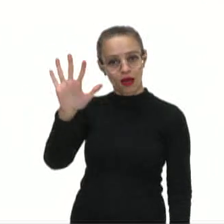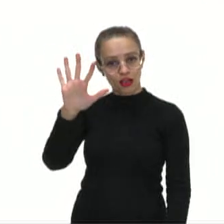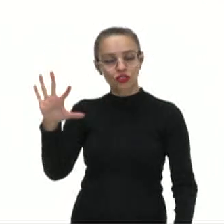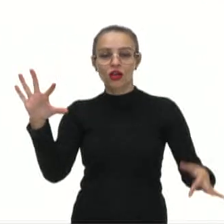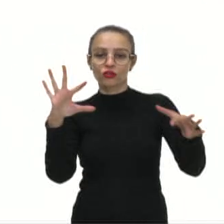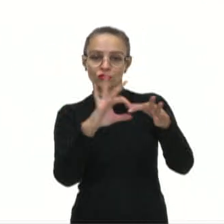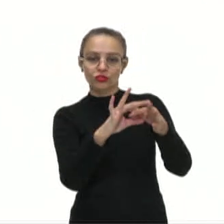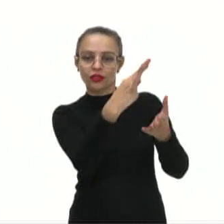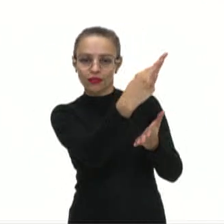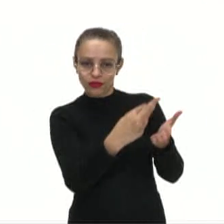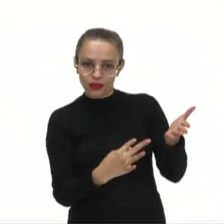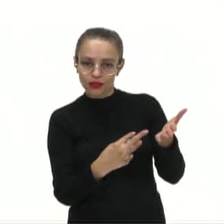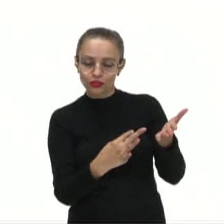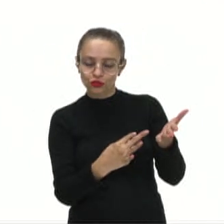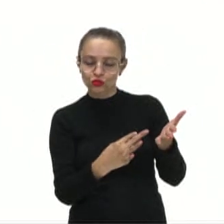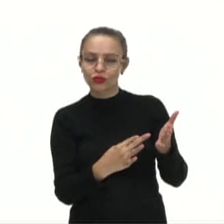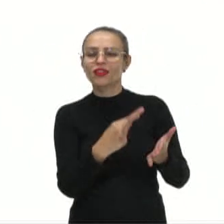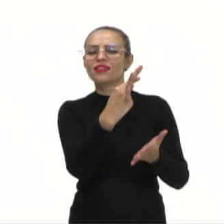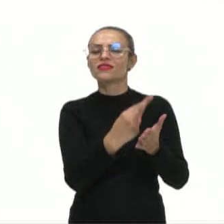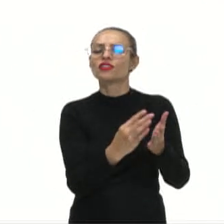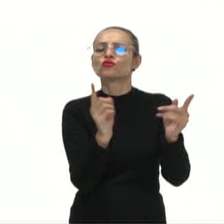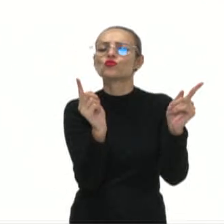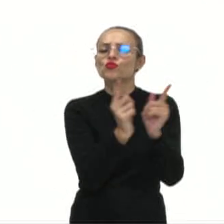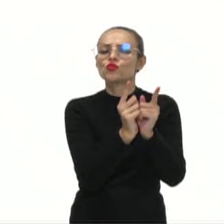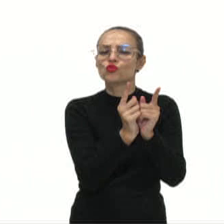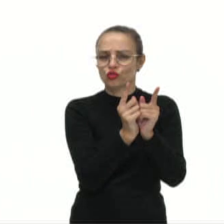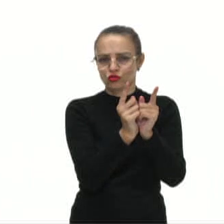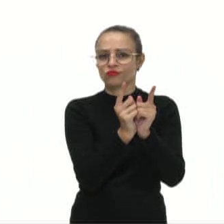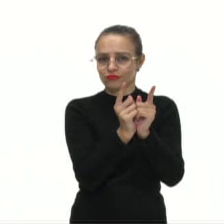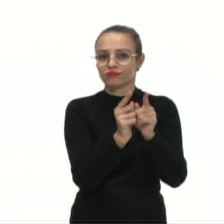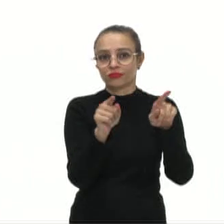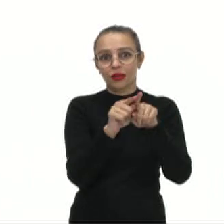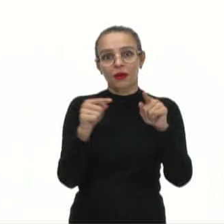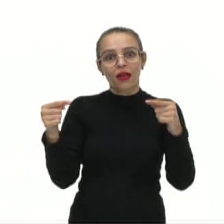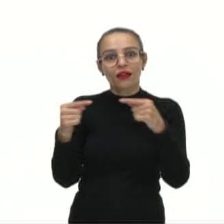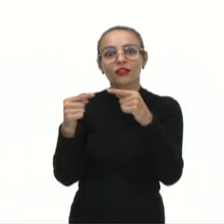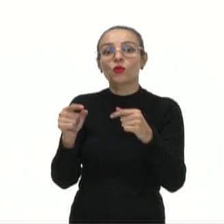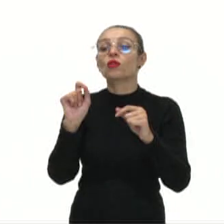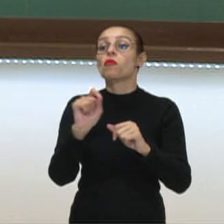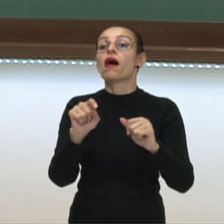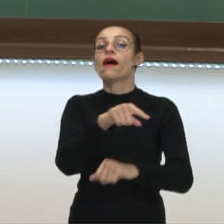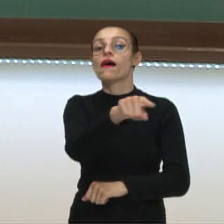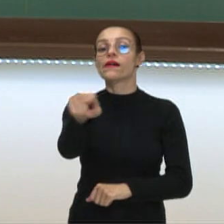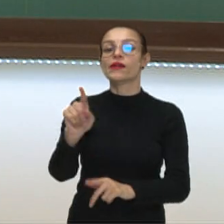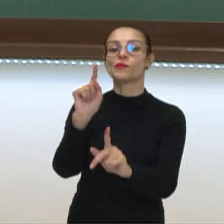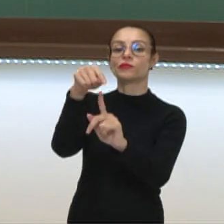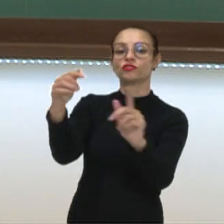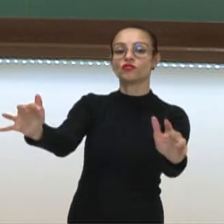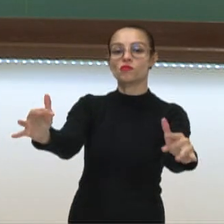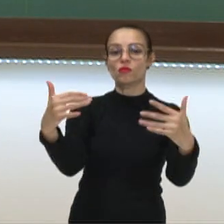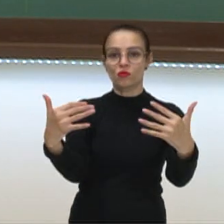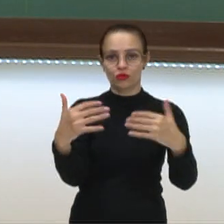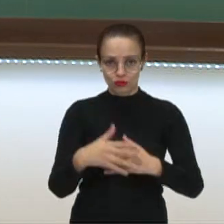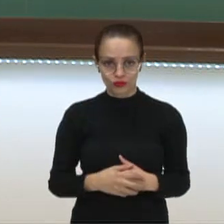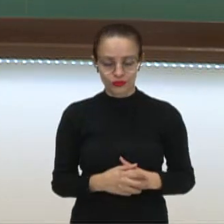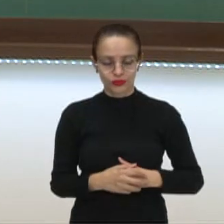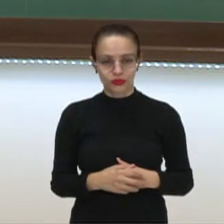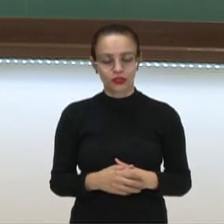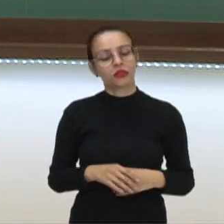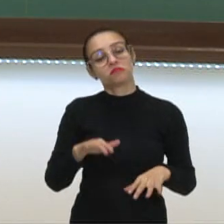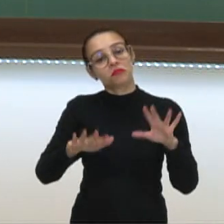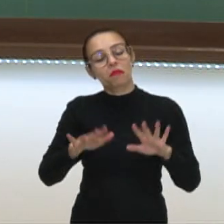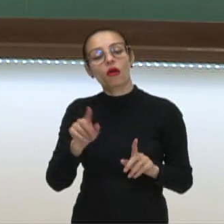associadas. Texto curto e sugestivo, adequado ao público. Então, dependendo do que se